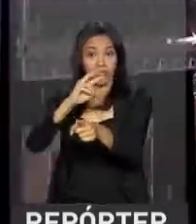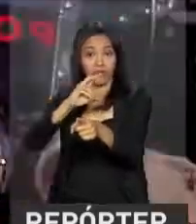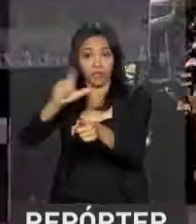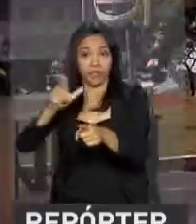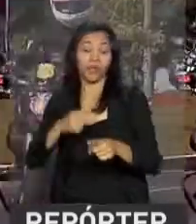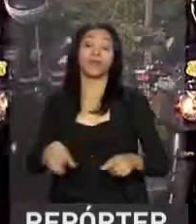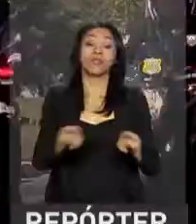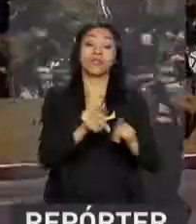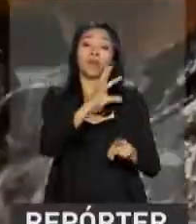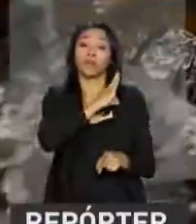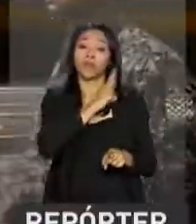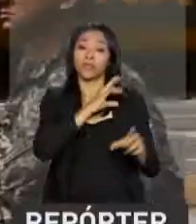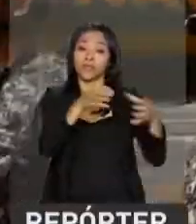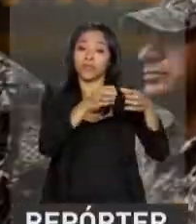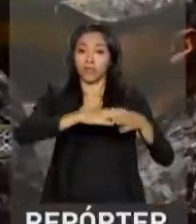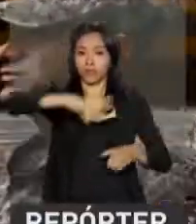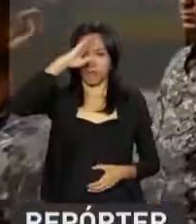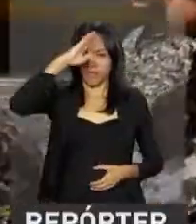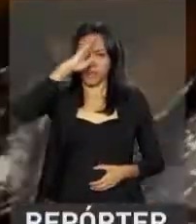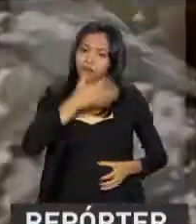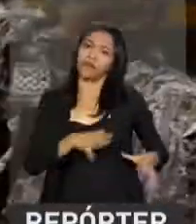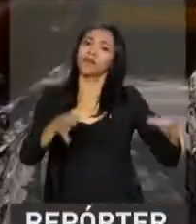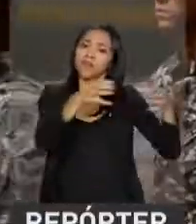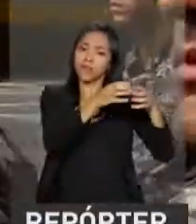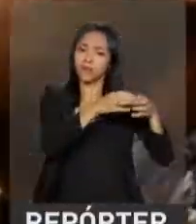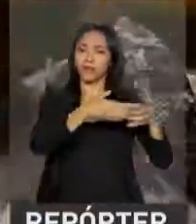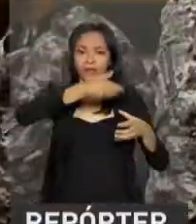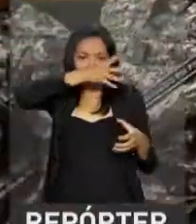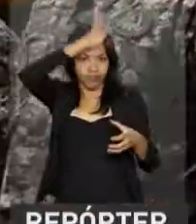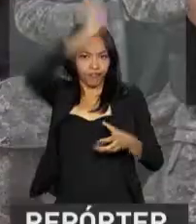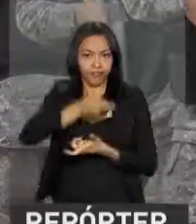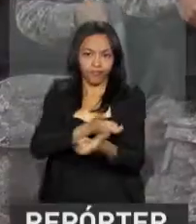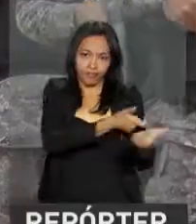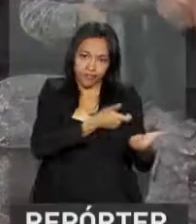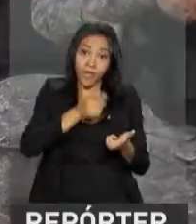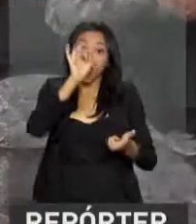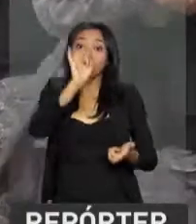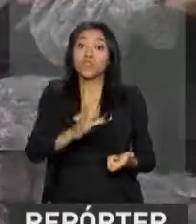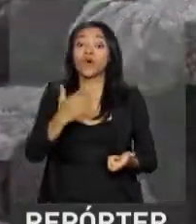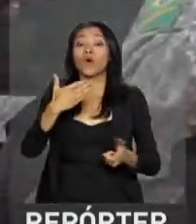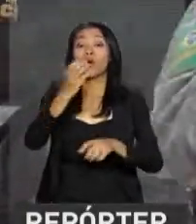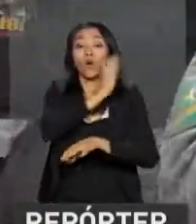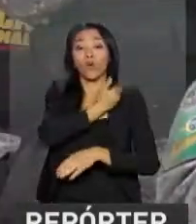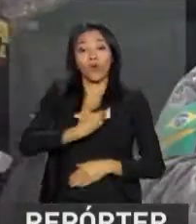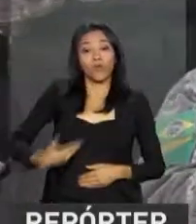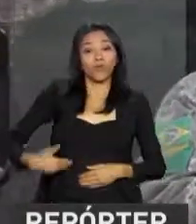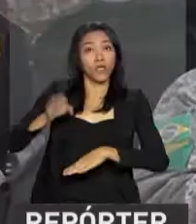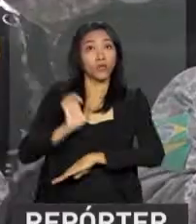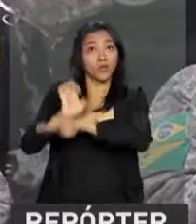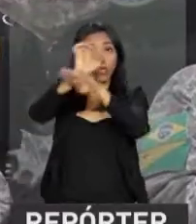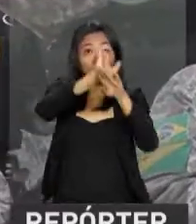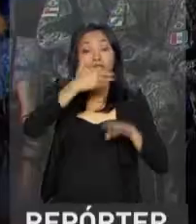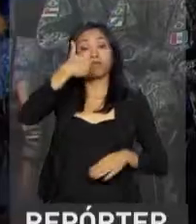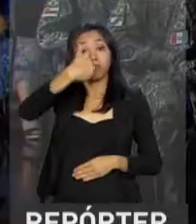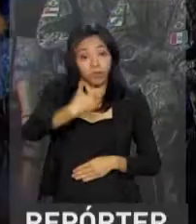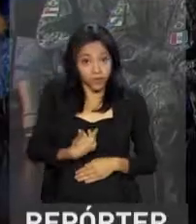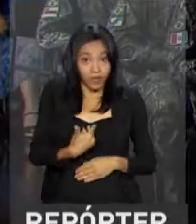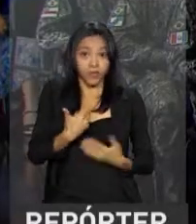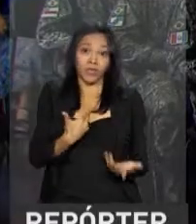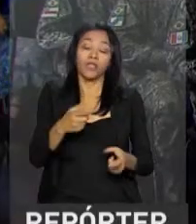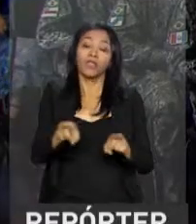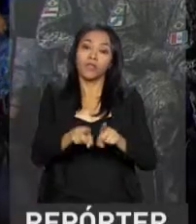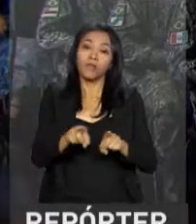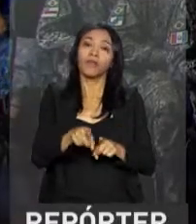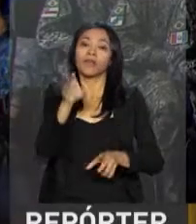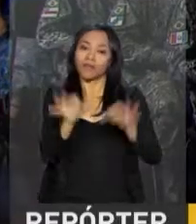ao corpo de bombeiros para isso basta o pedido do governador do estado ea autorização do ministério da justiça em 13